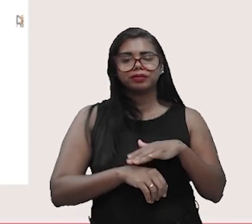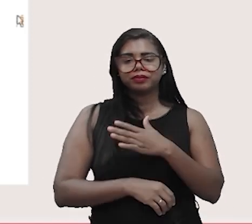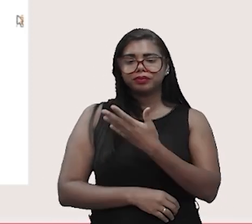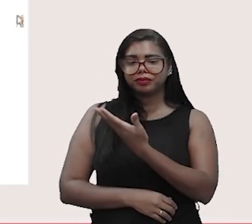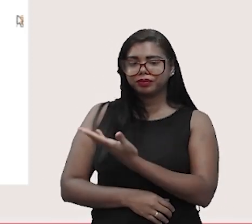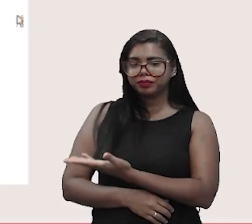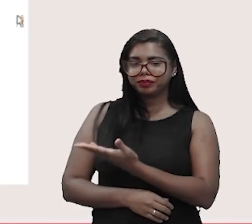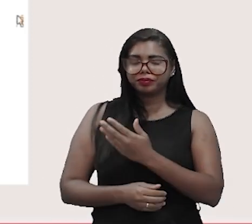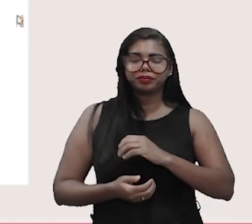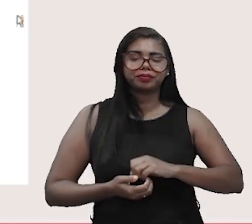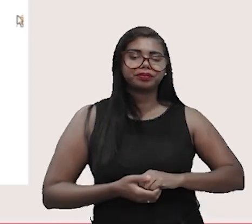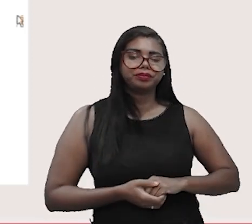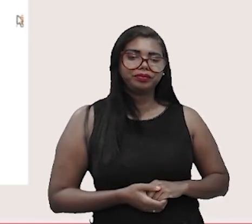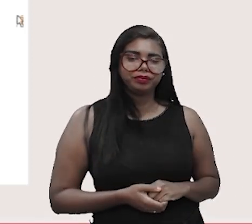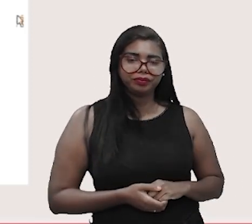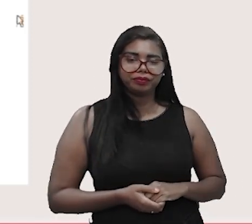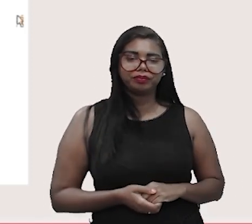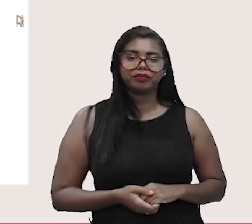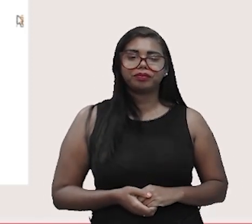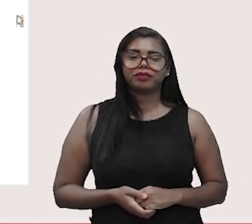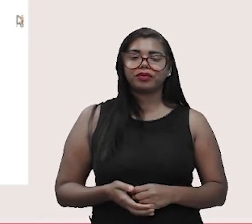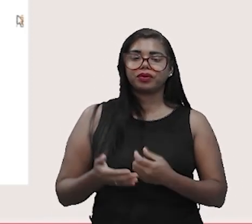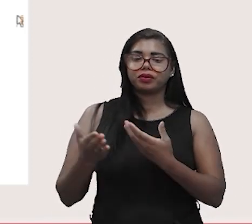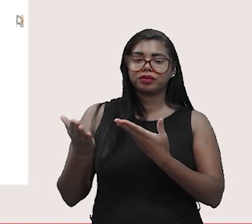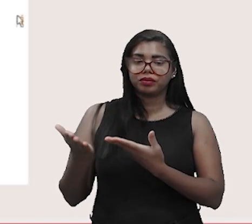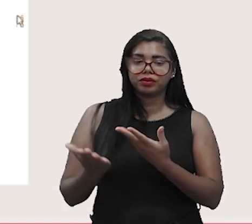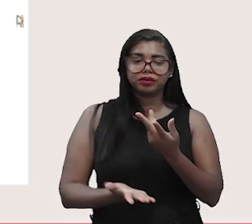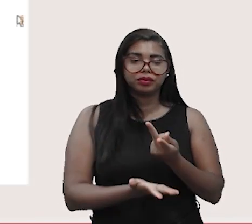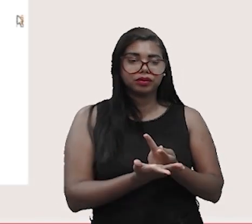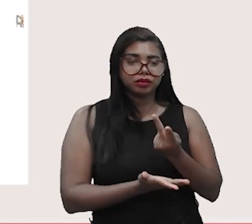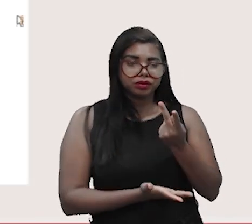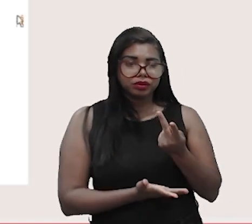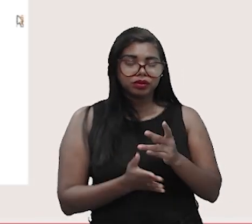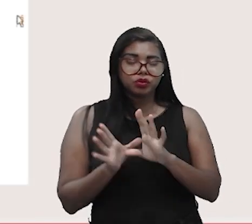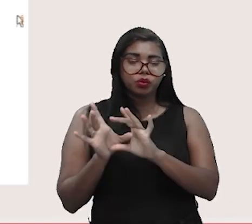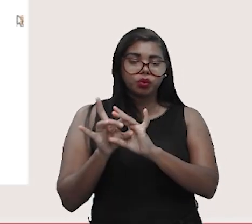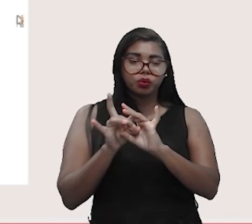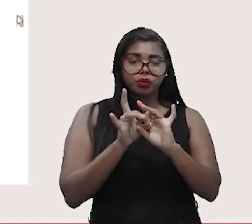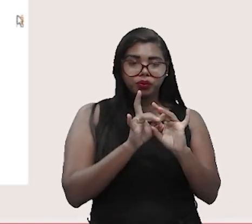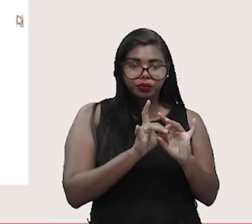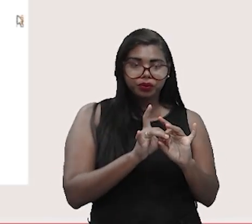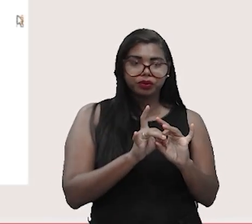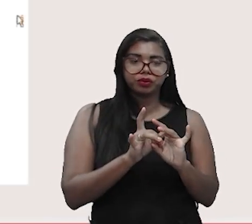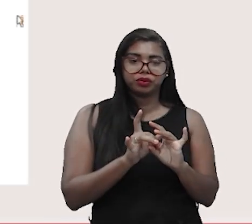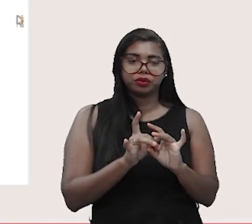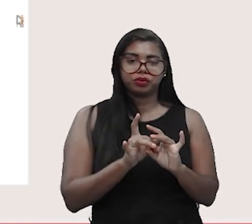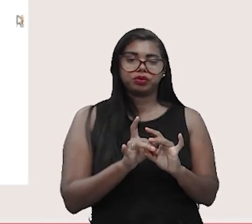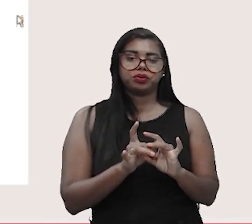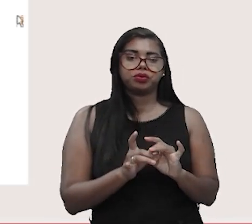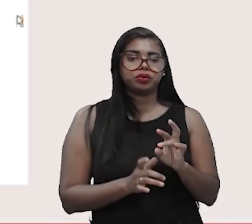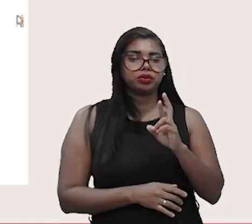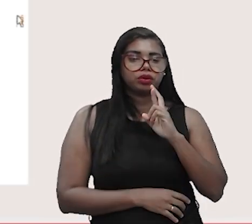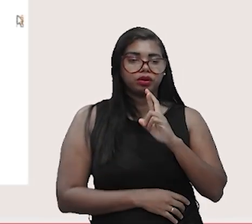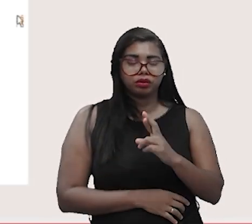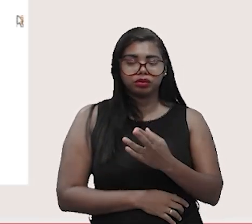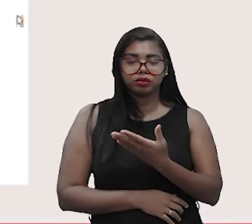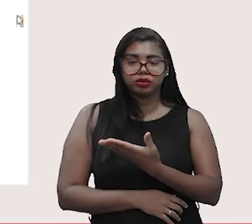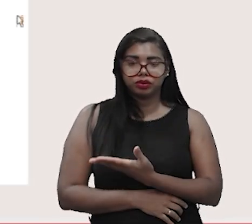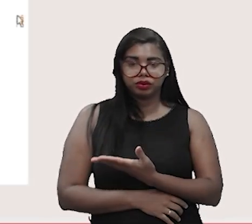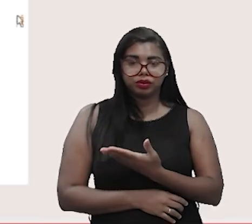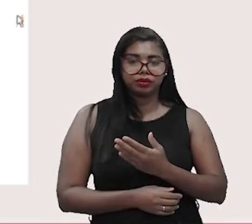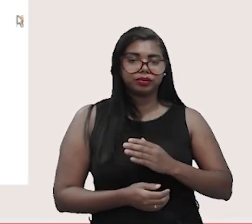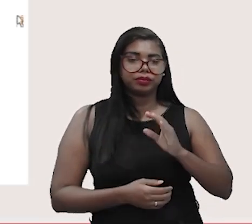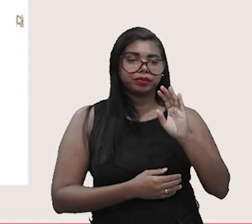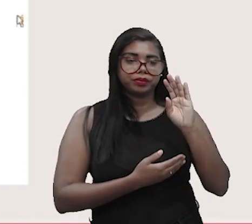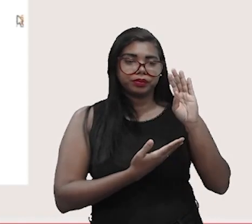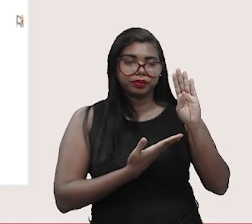foi exatamente por conta dessa situação, né, do contexto situacional aí. Então, a resposta dessa, letra B